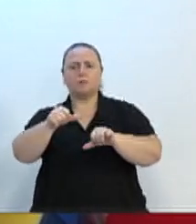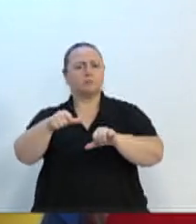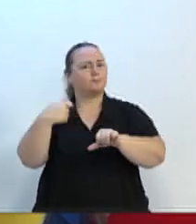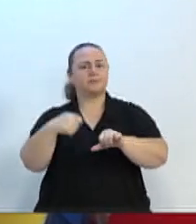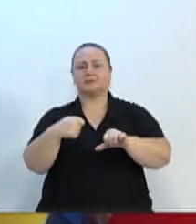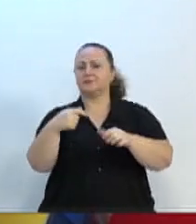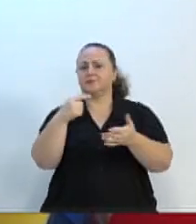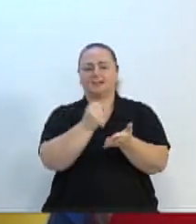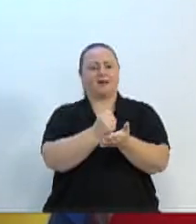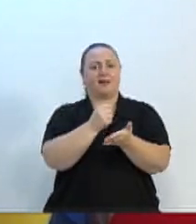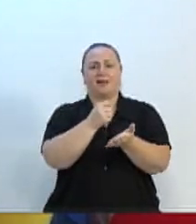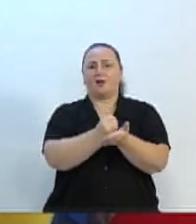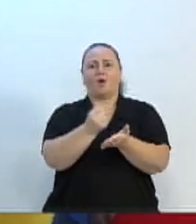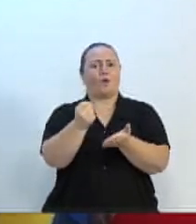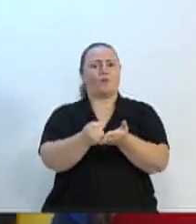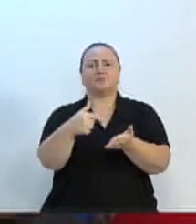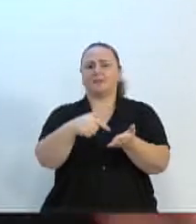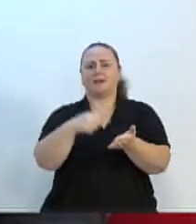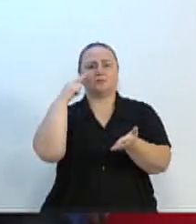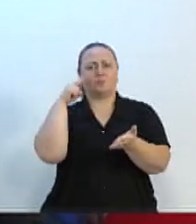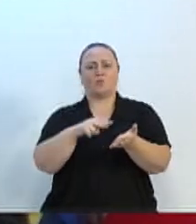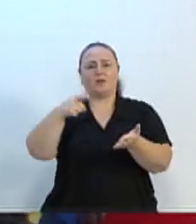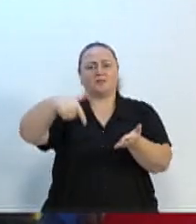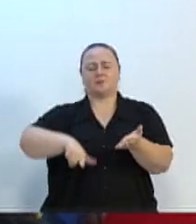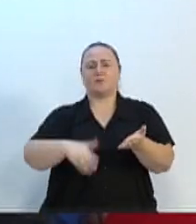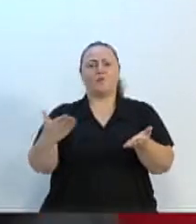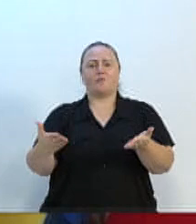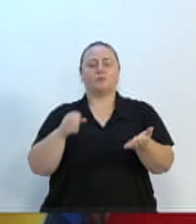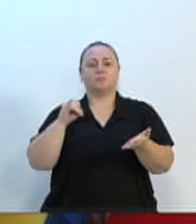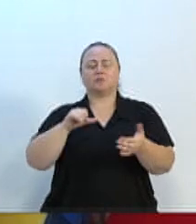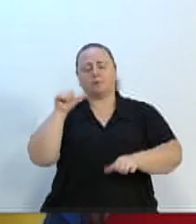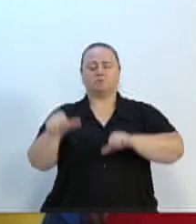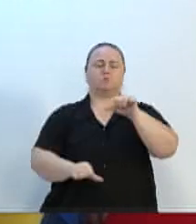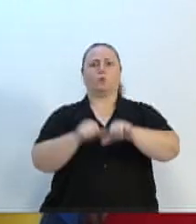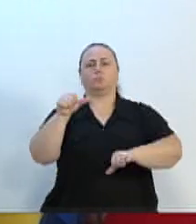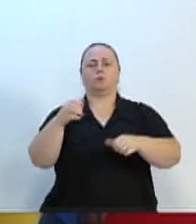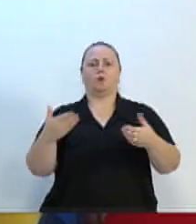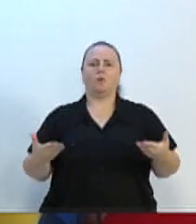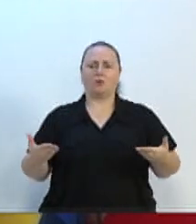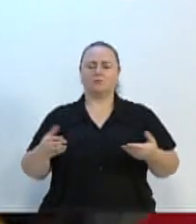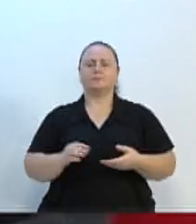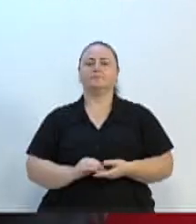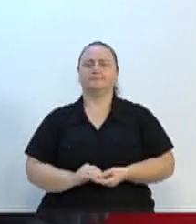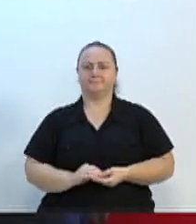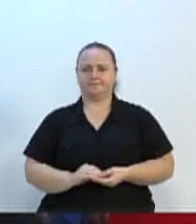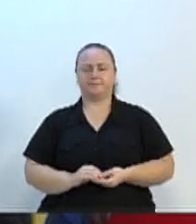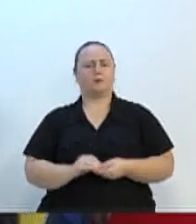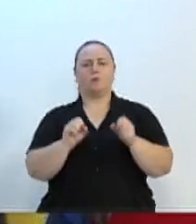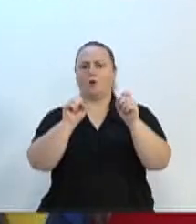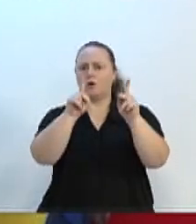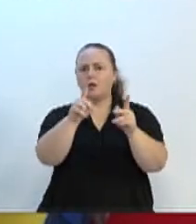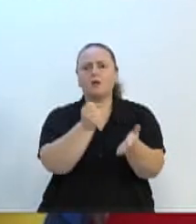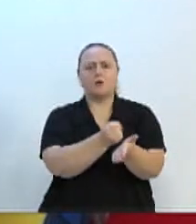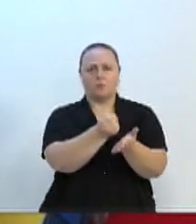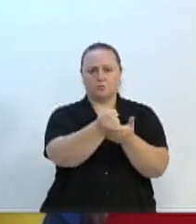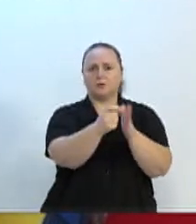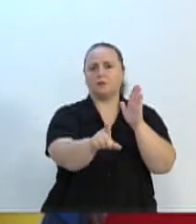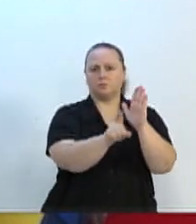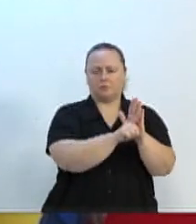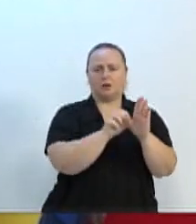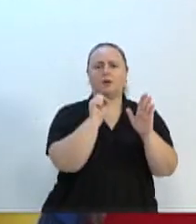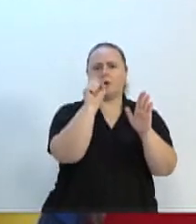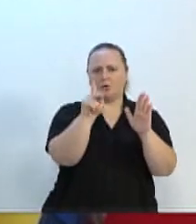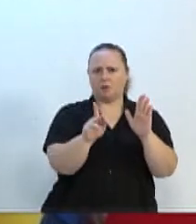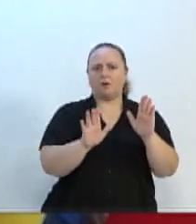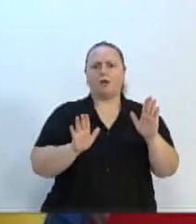inalterado, enquanto não houver mudança brusca. Então, se por um lado o contrato é lei, por outro, a